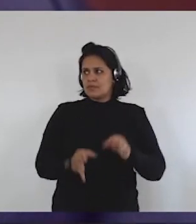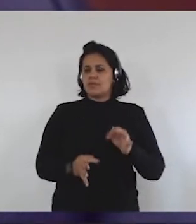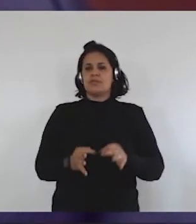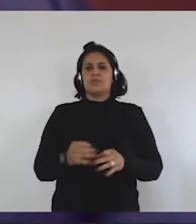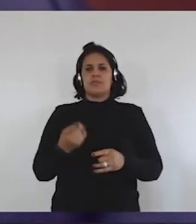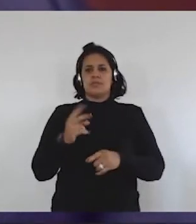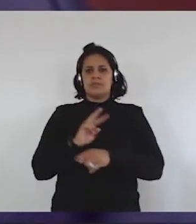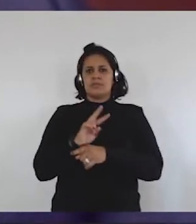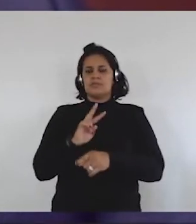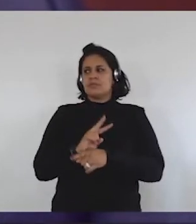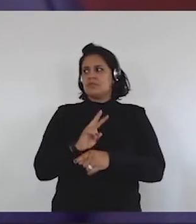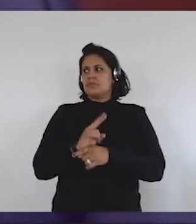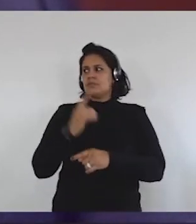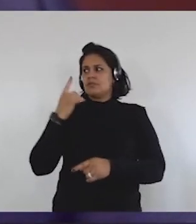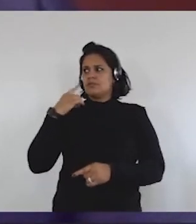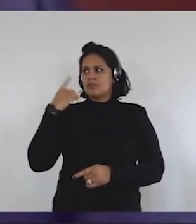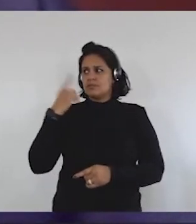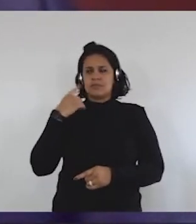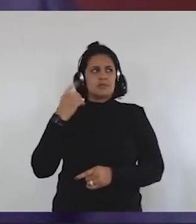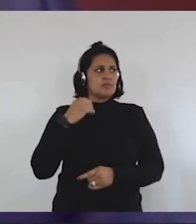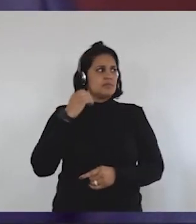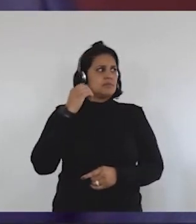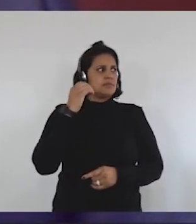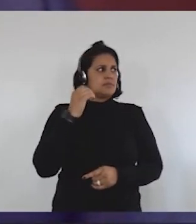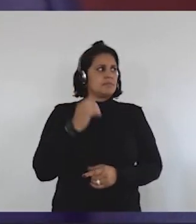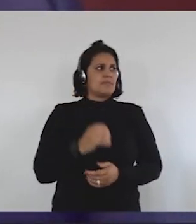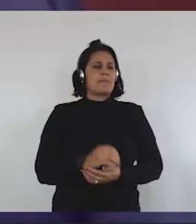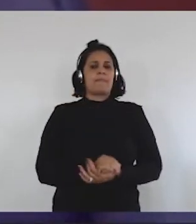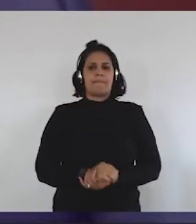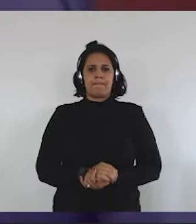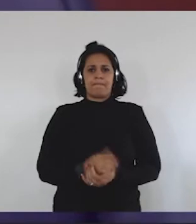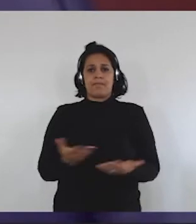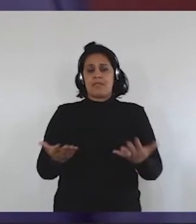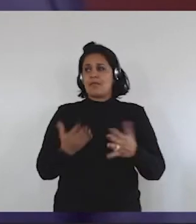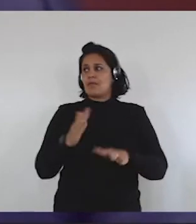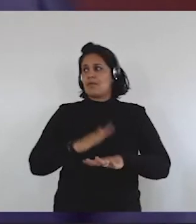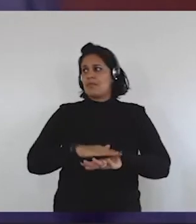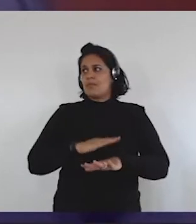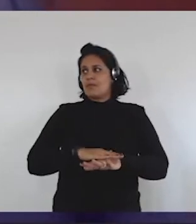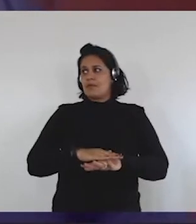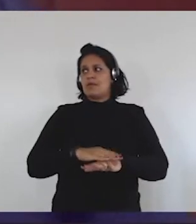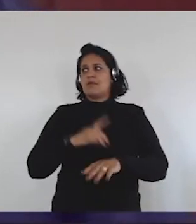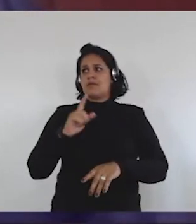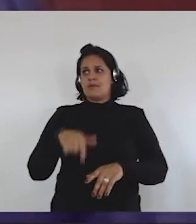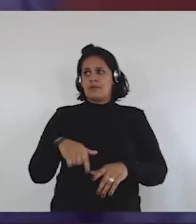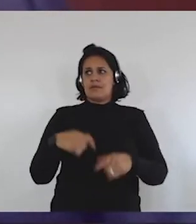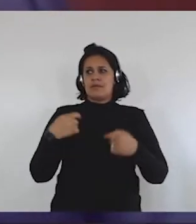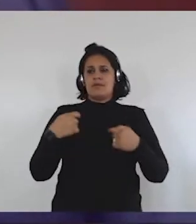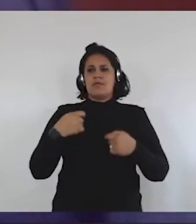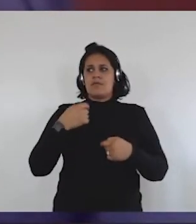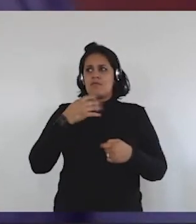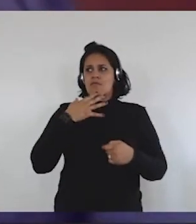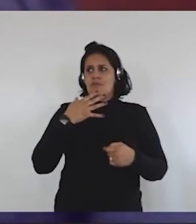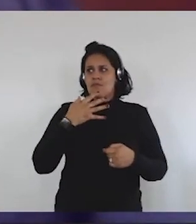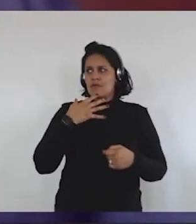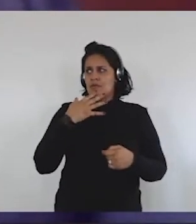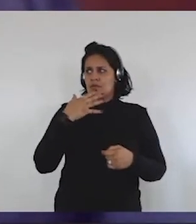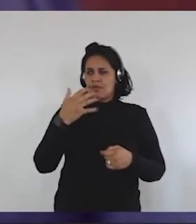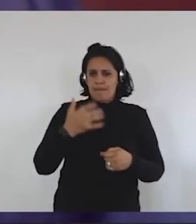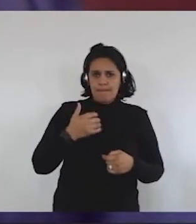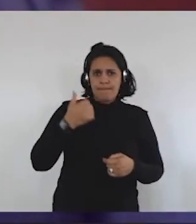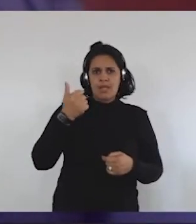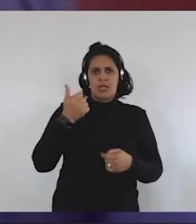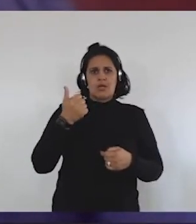advocacia brasileira. Então, que a advocacia brasileira, neste momento, passa a melhor lhe conhecer e